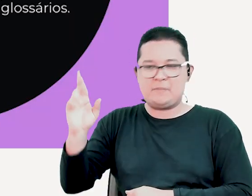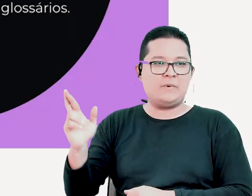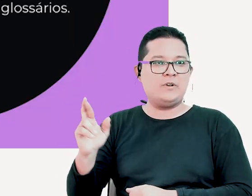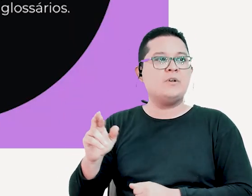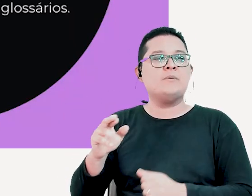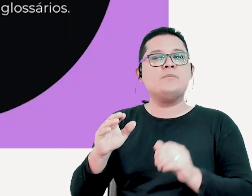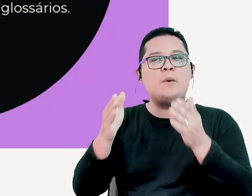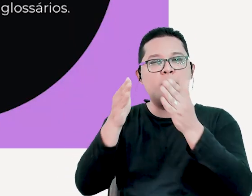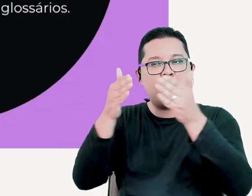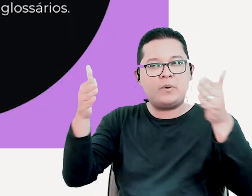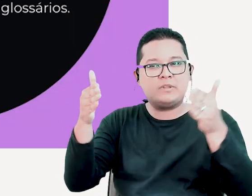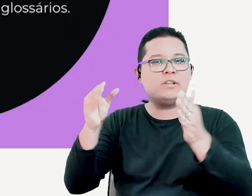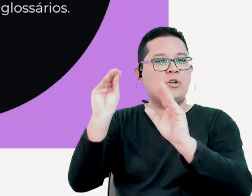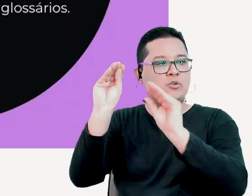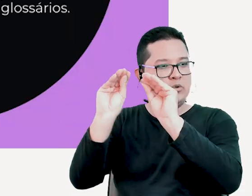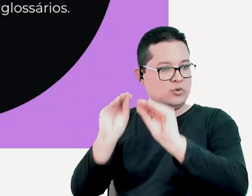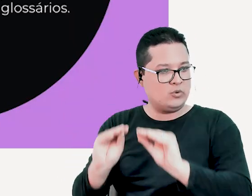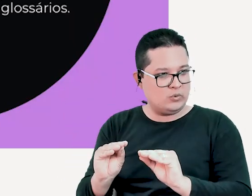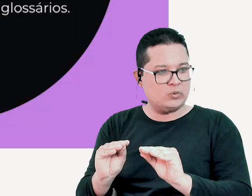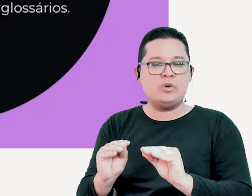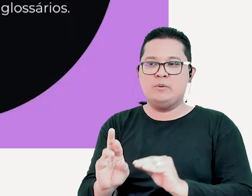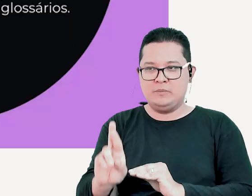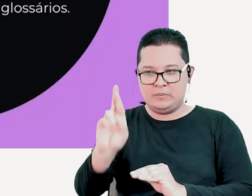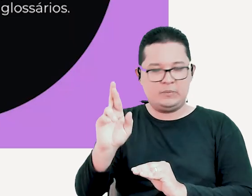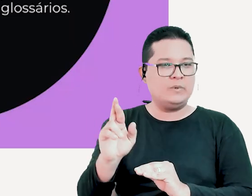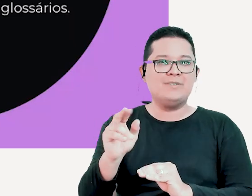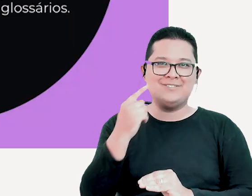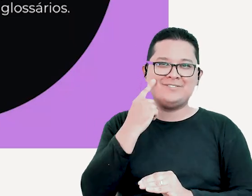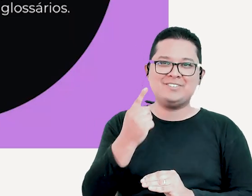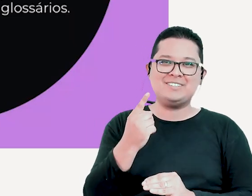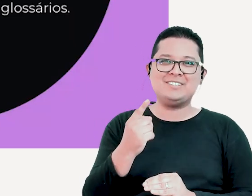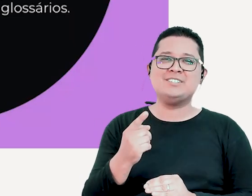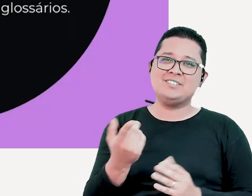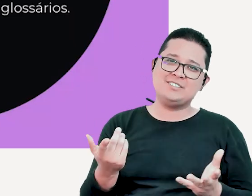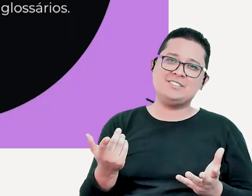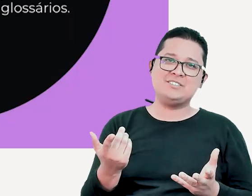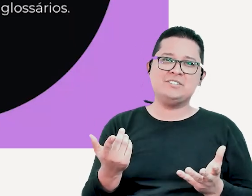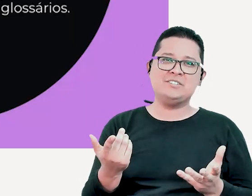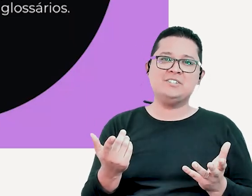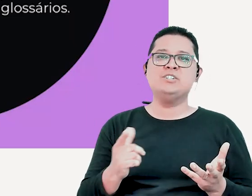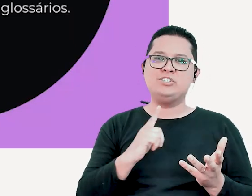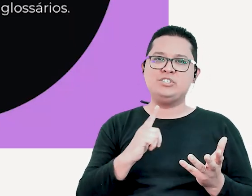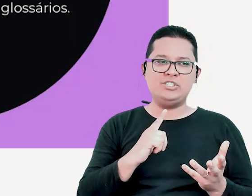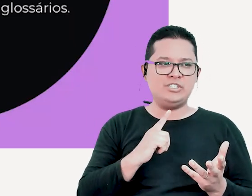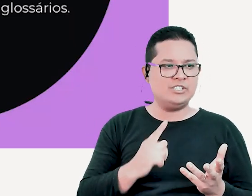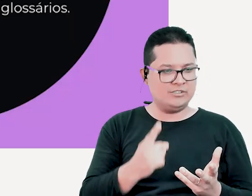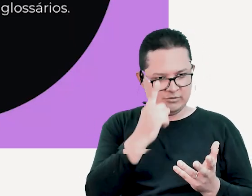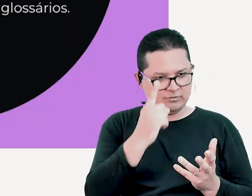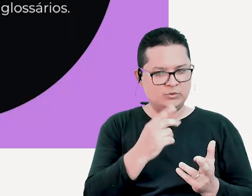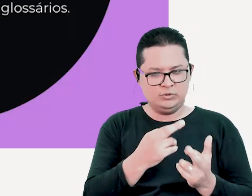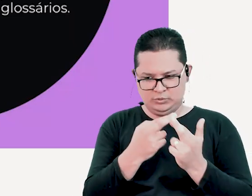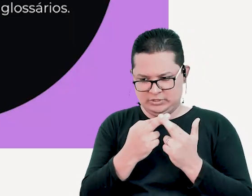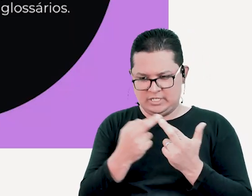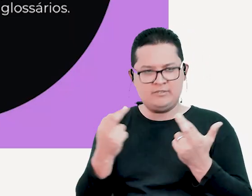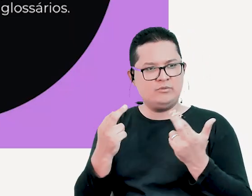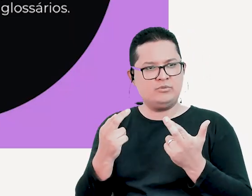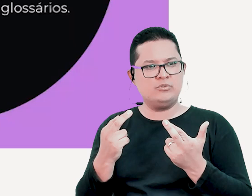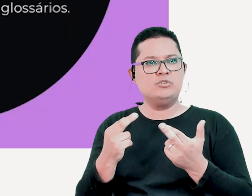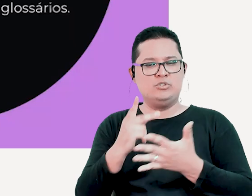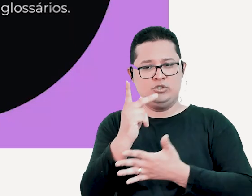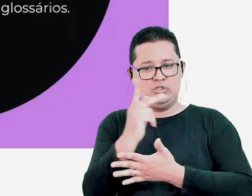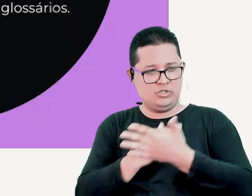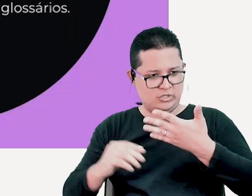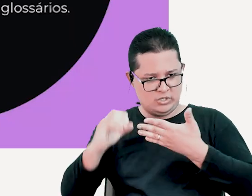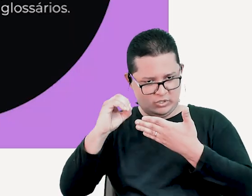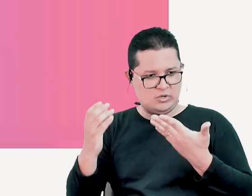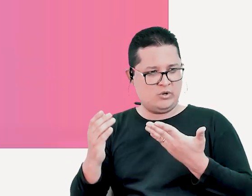Então, já existia essa área dedicada de Design Ops, ou já existiam essas ferramentas, produtos de conteúdo, como os guias